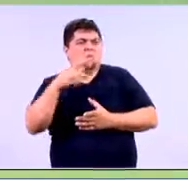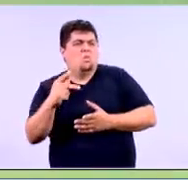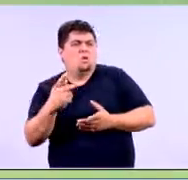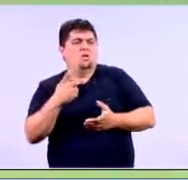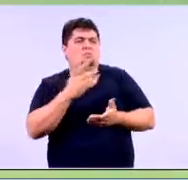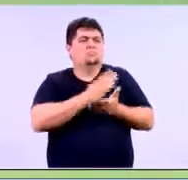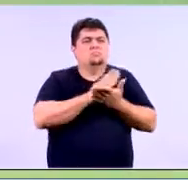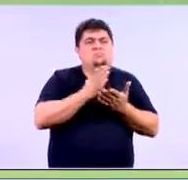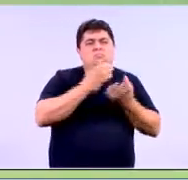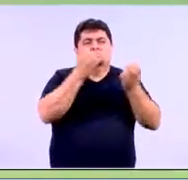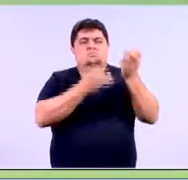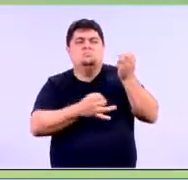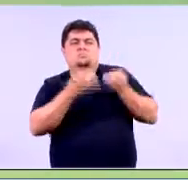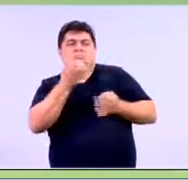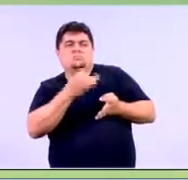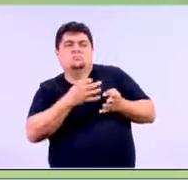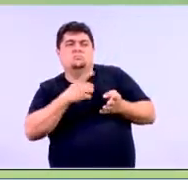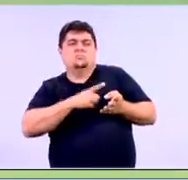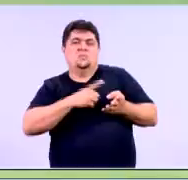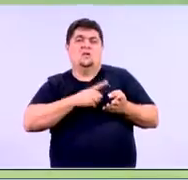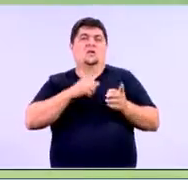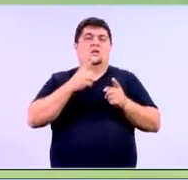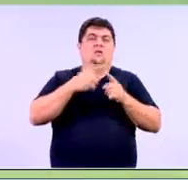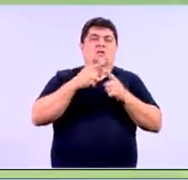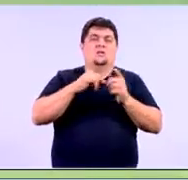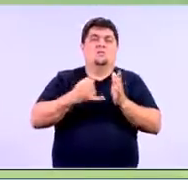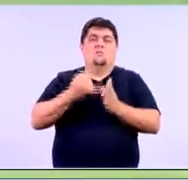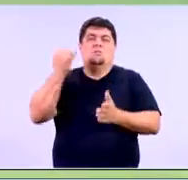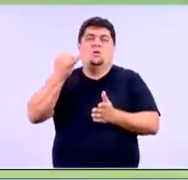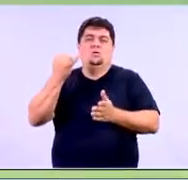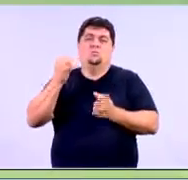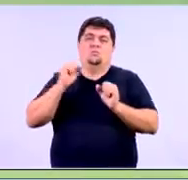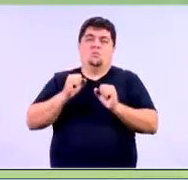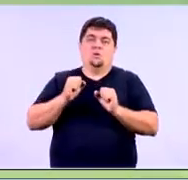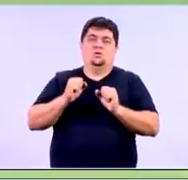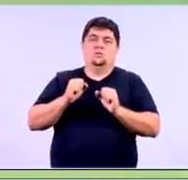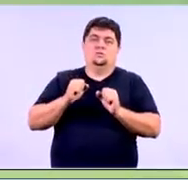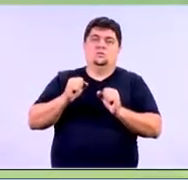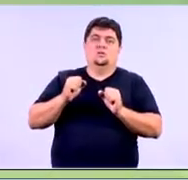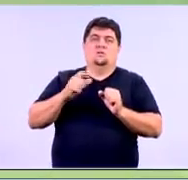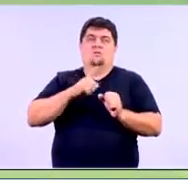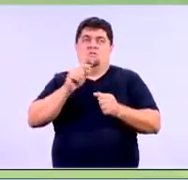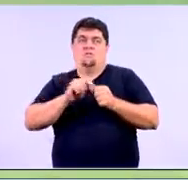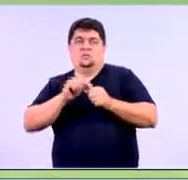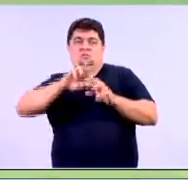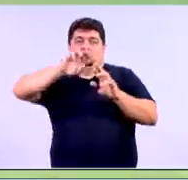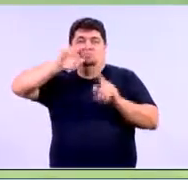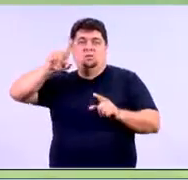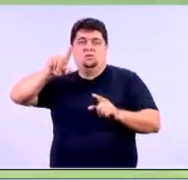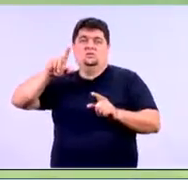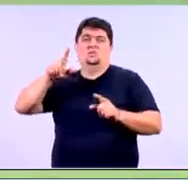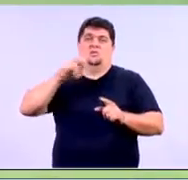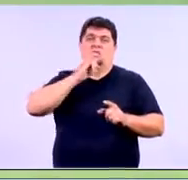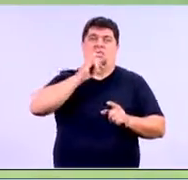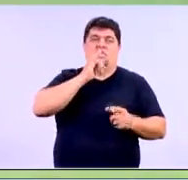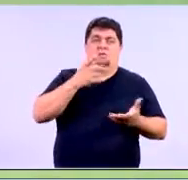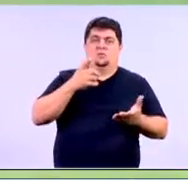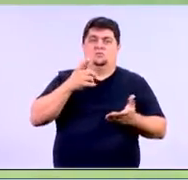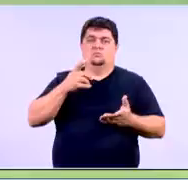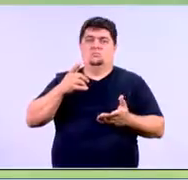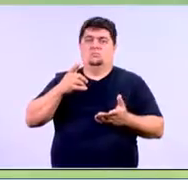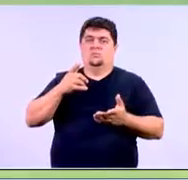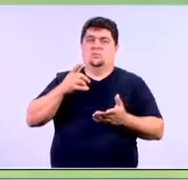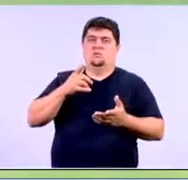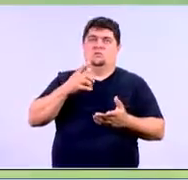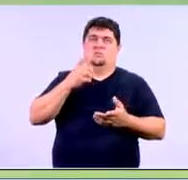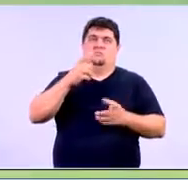que fazem com que esses impostos podem ser majorados a um determinado